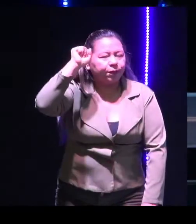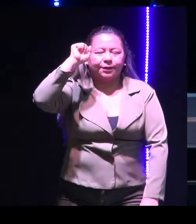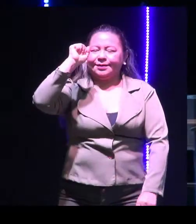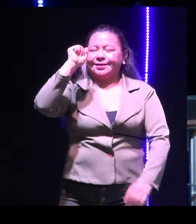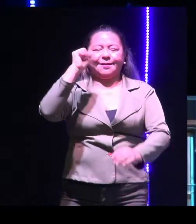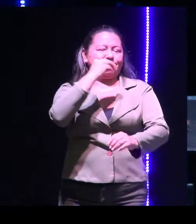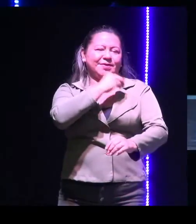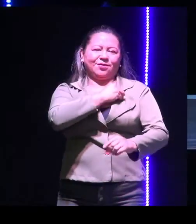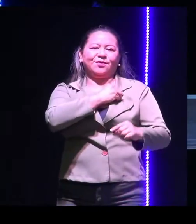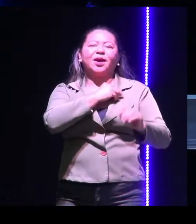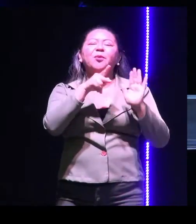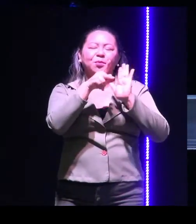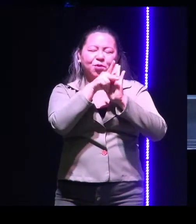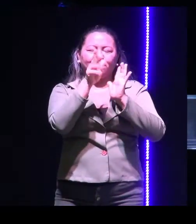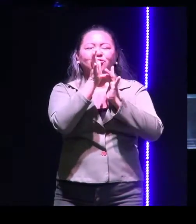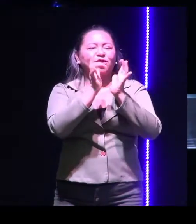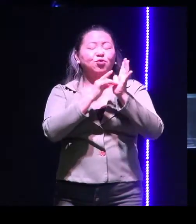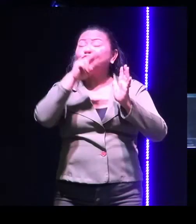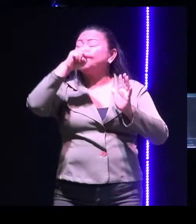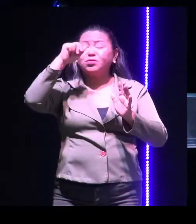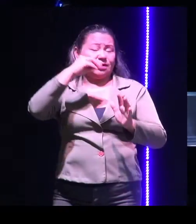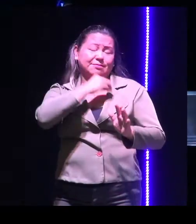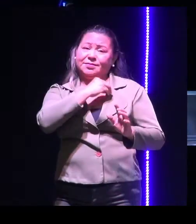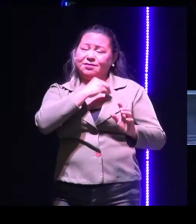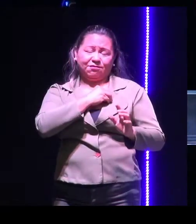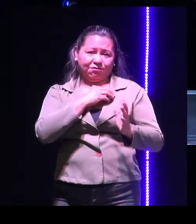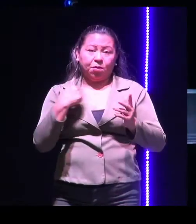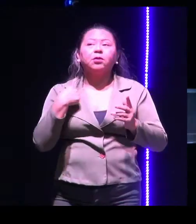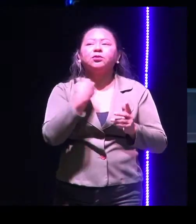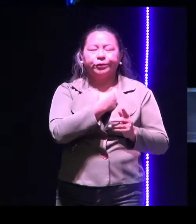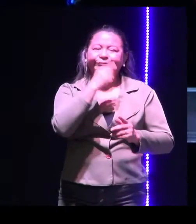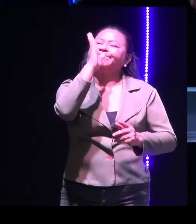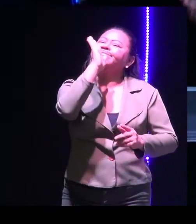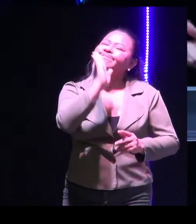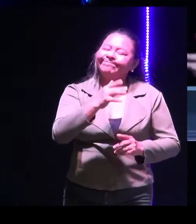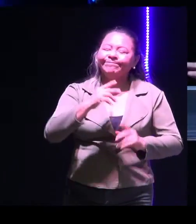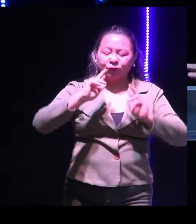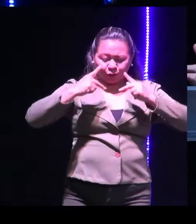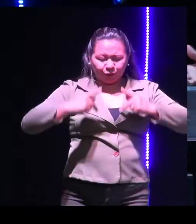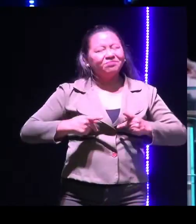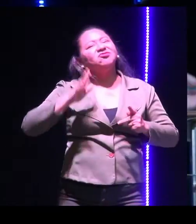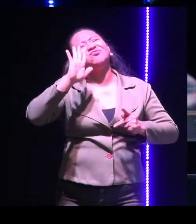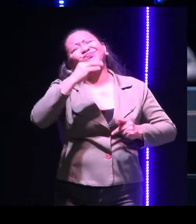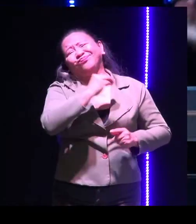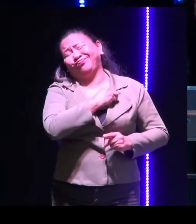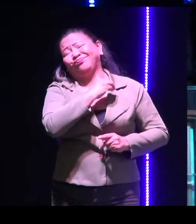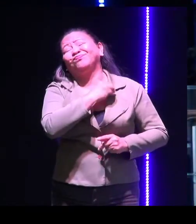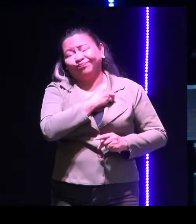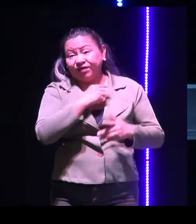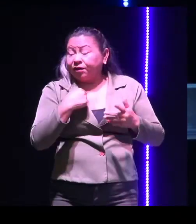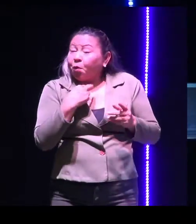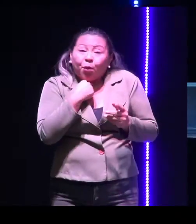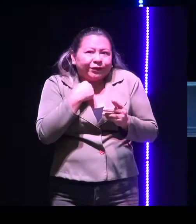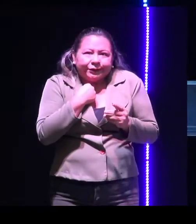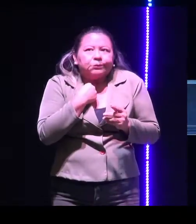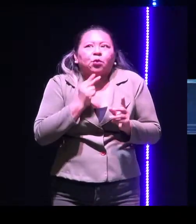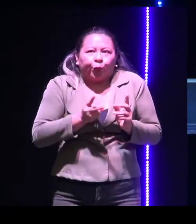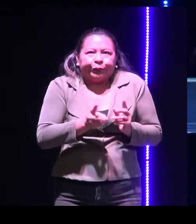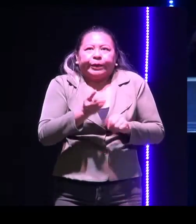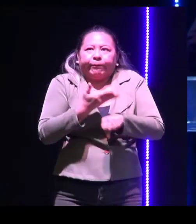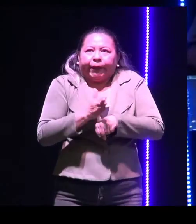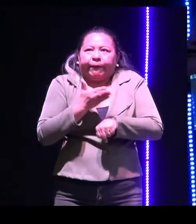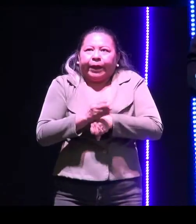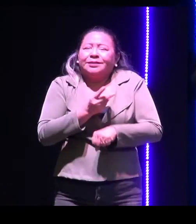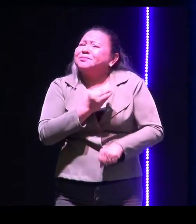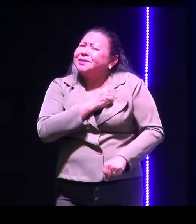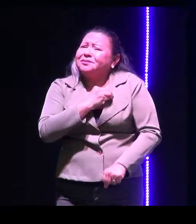e esse é Jesus. Mas todos nós pecamos, todos nós. Mas nós não podemos viver na